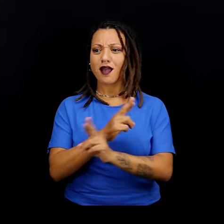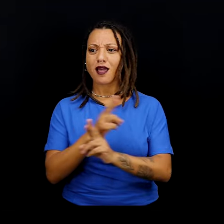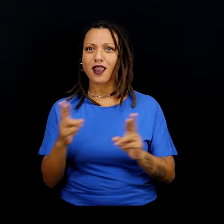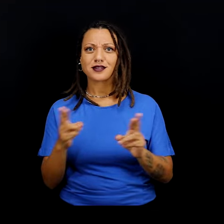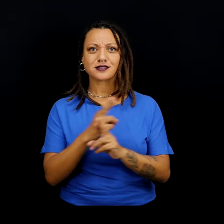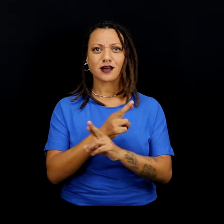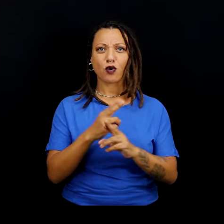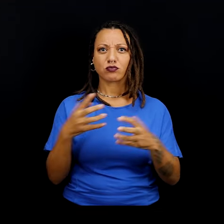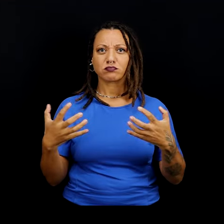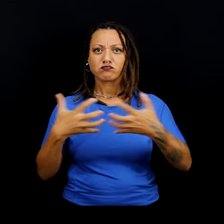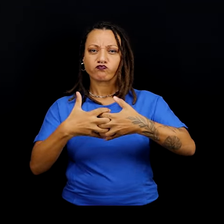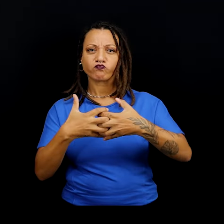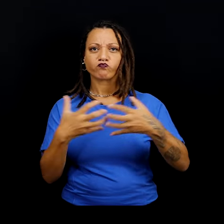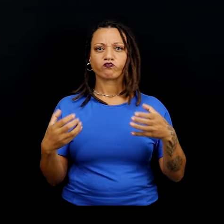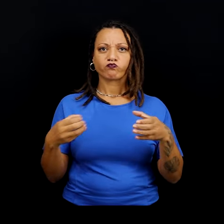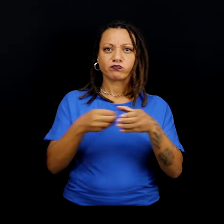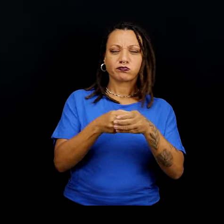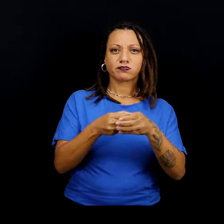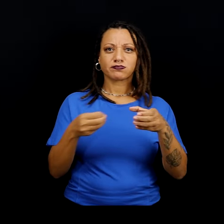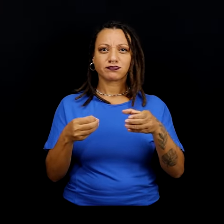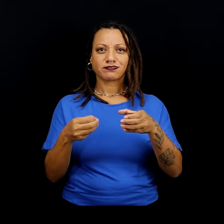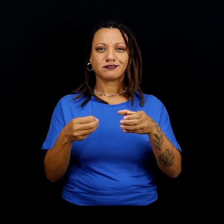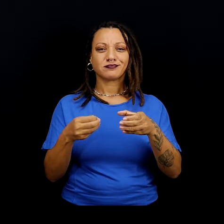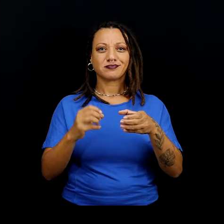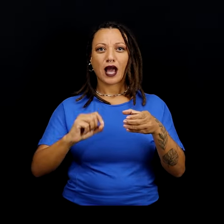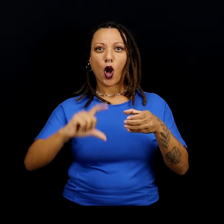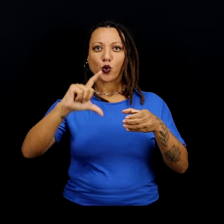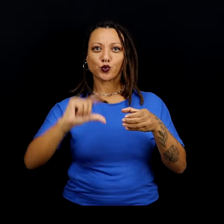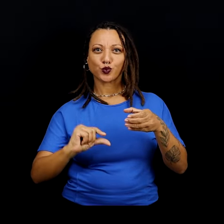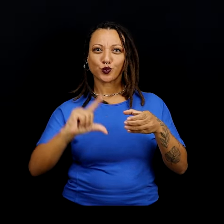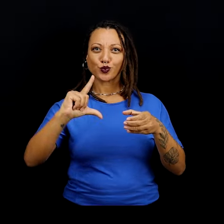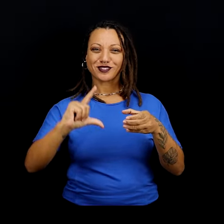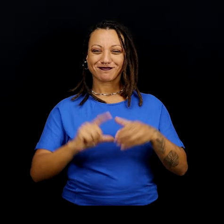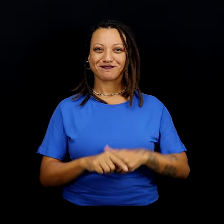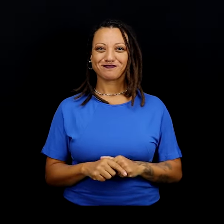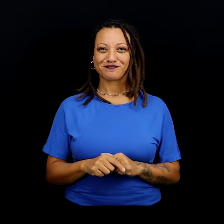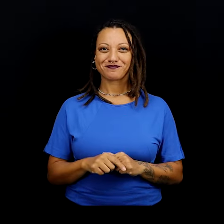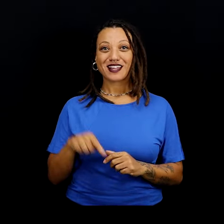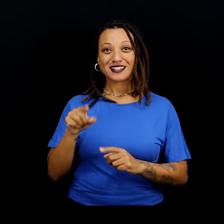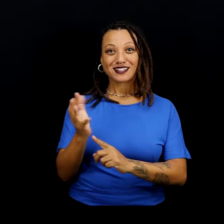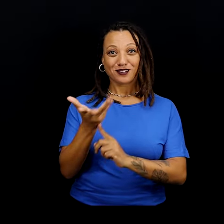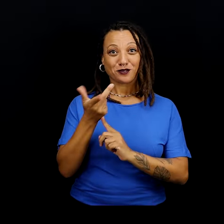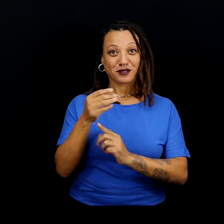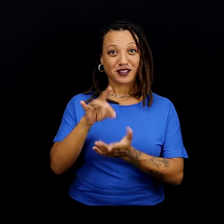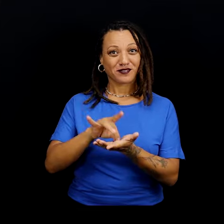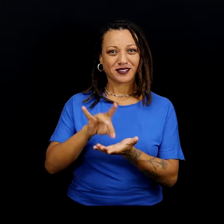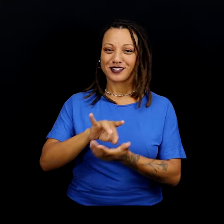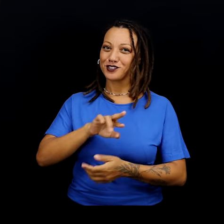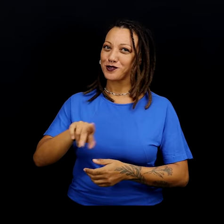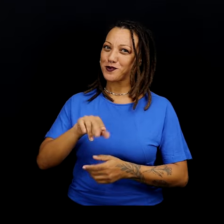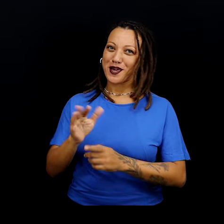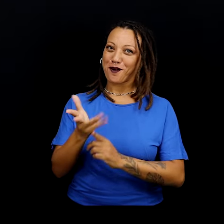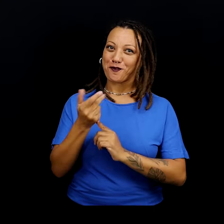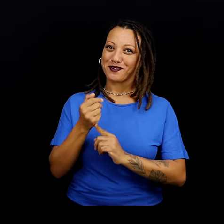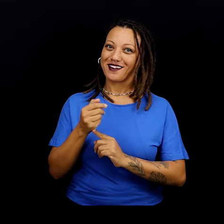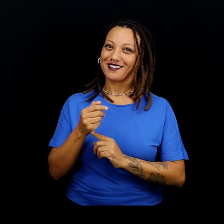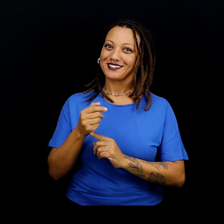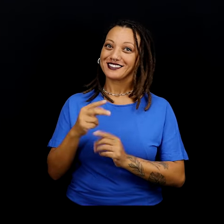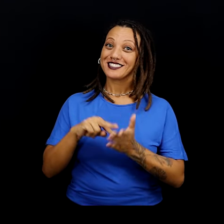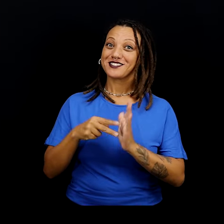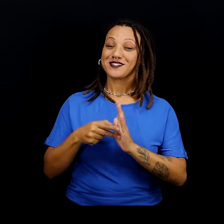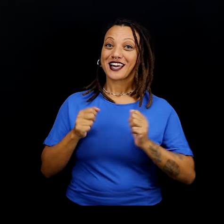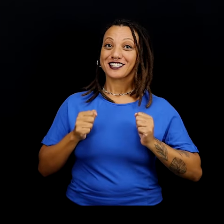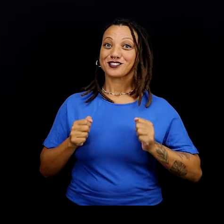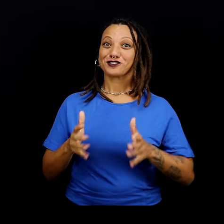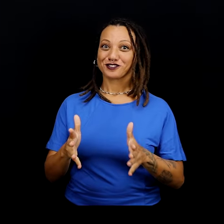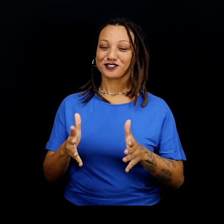eles têm alguma relação de dimensão, de encaixe, de altura. Essa obra, que na verdade não é uma obra,